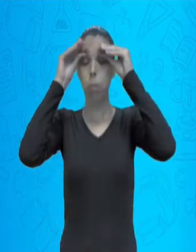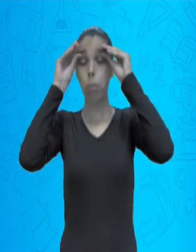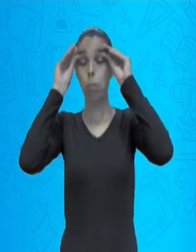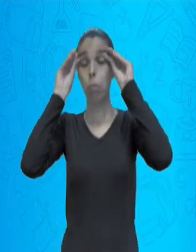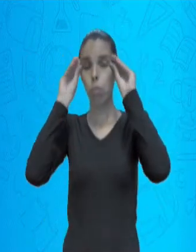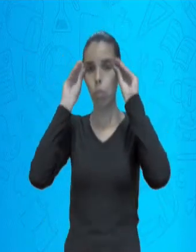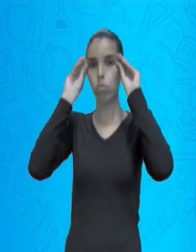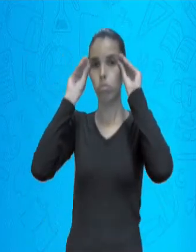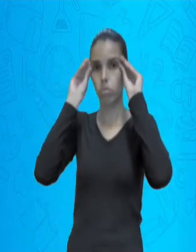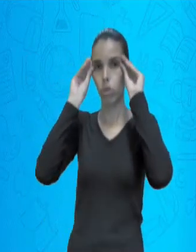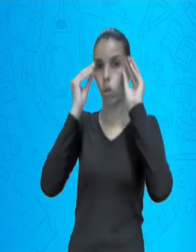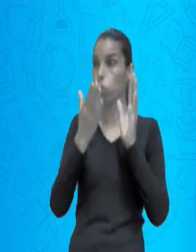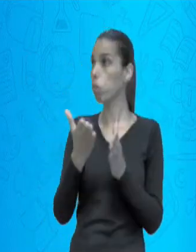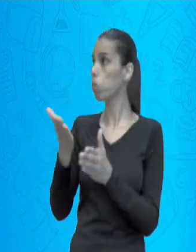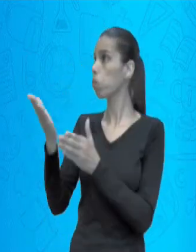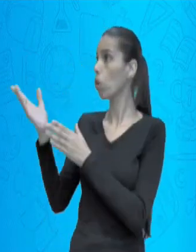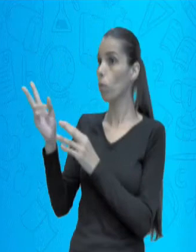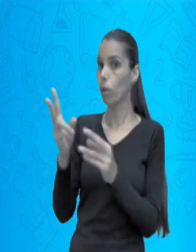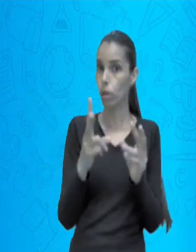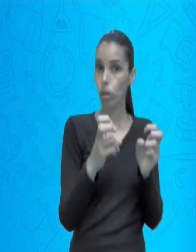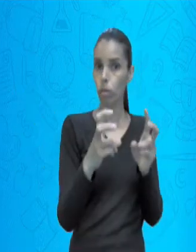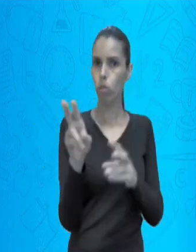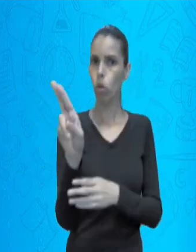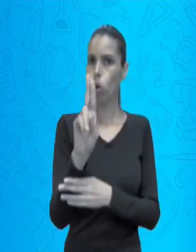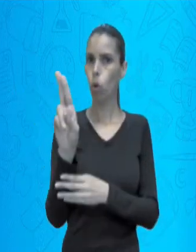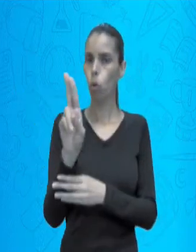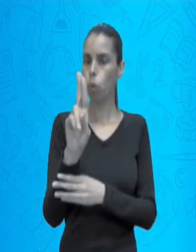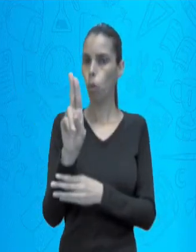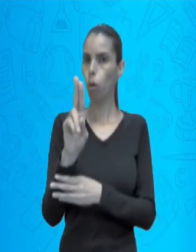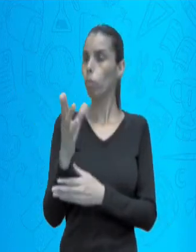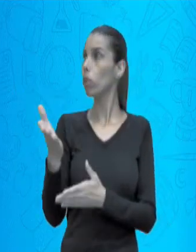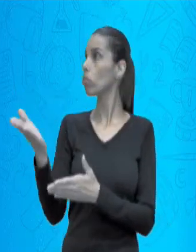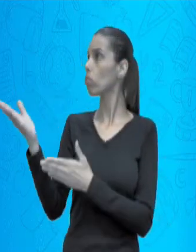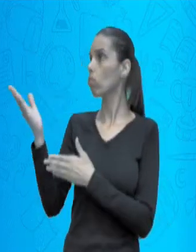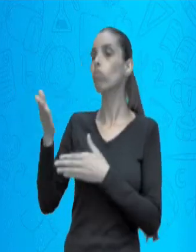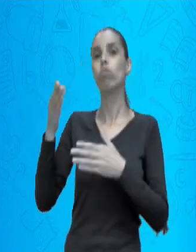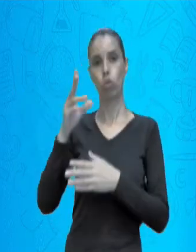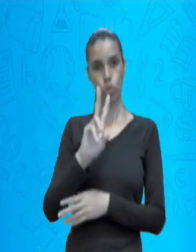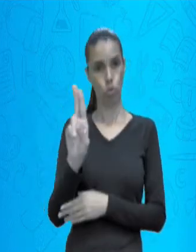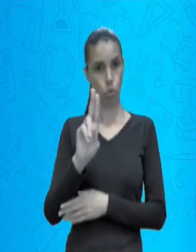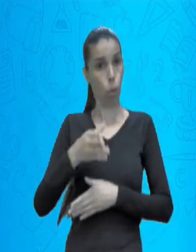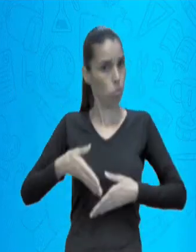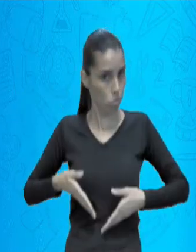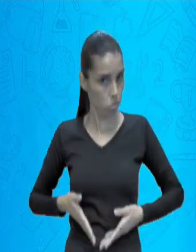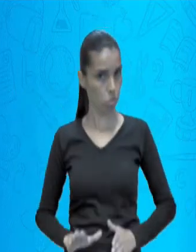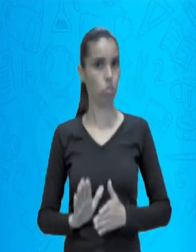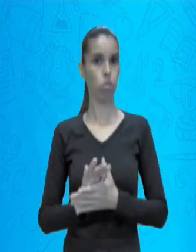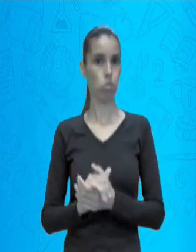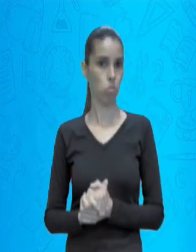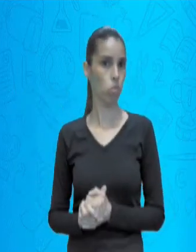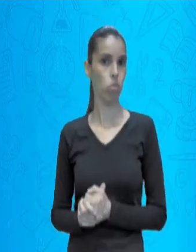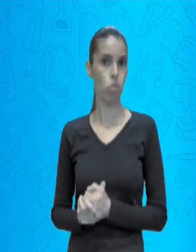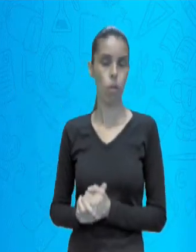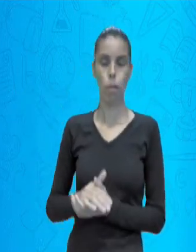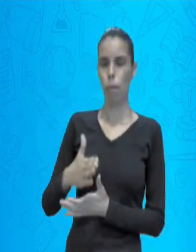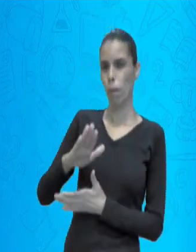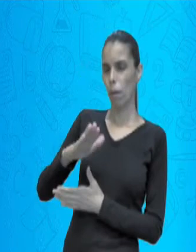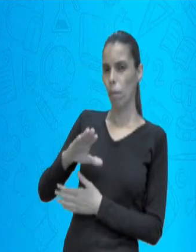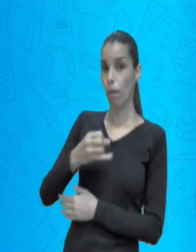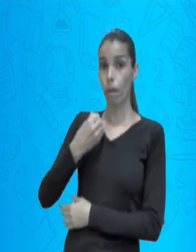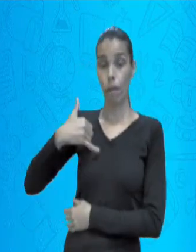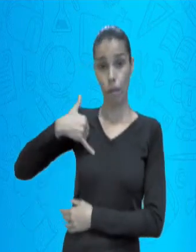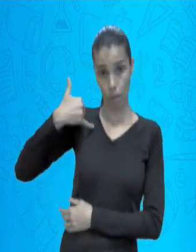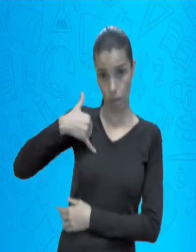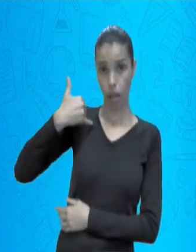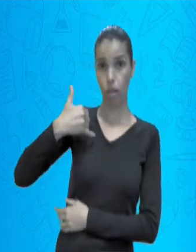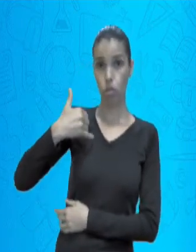é Ziraldo Alves Pinto. E ele tem atualmente 87 anos,